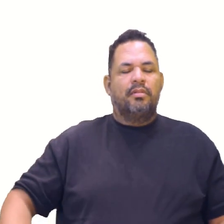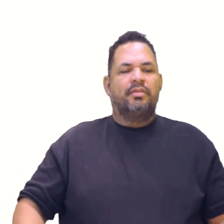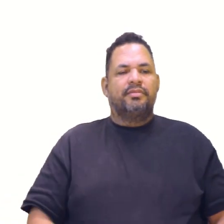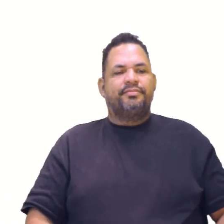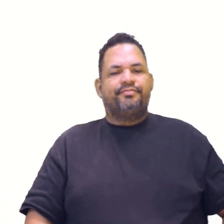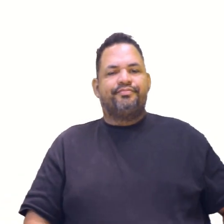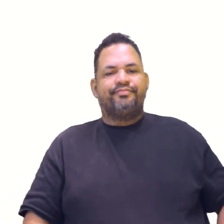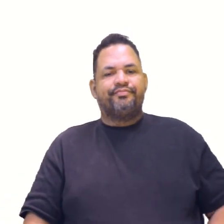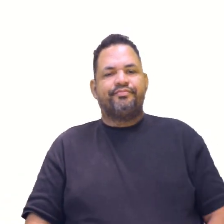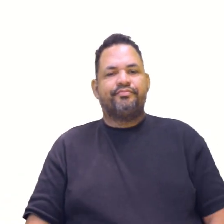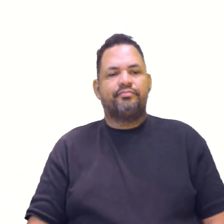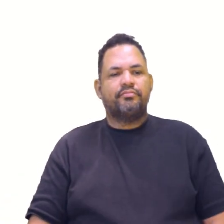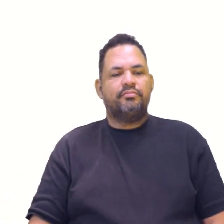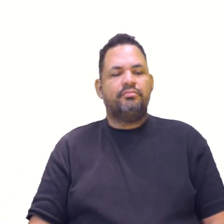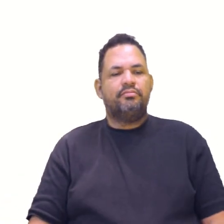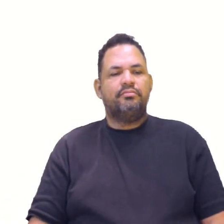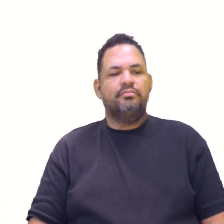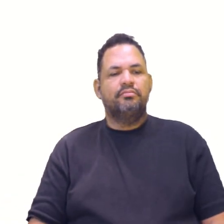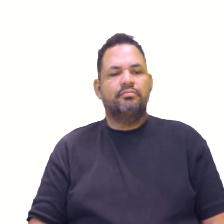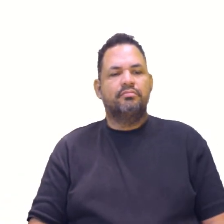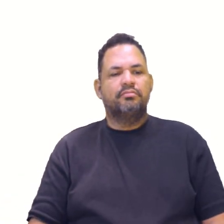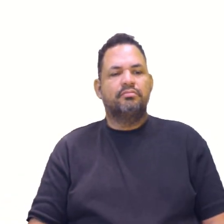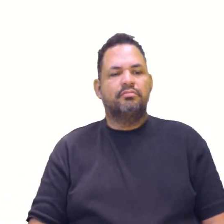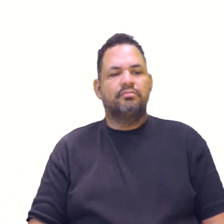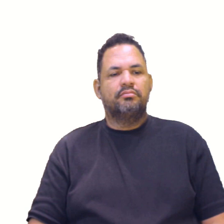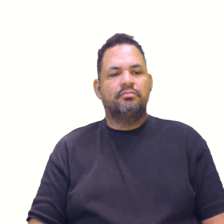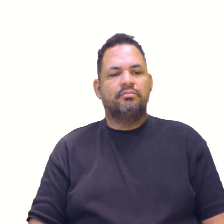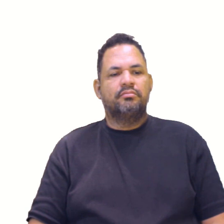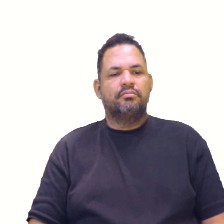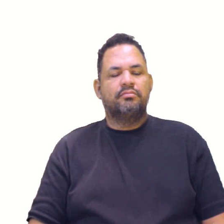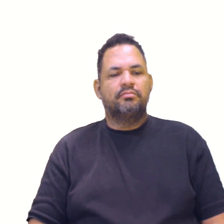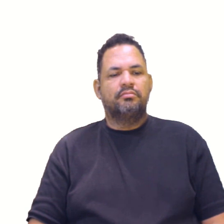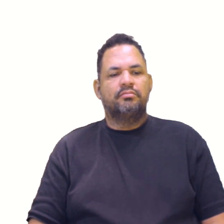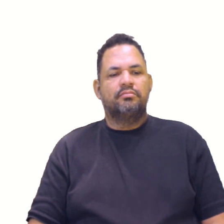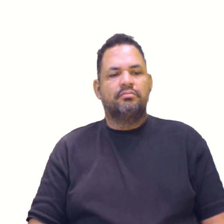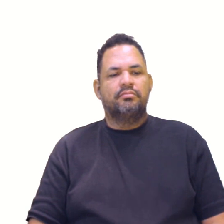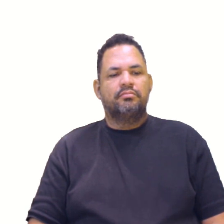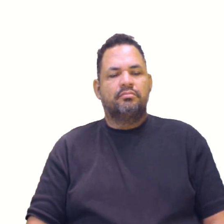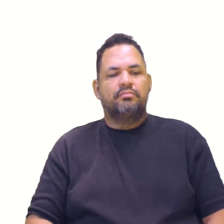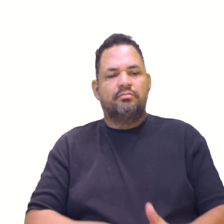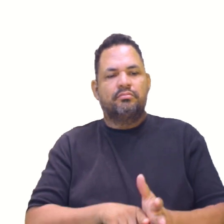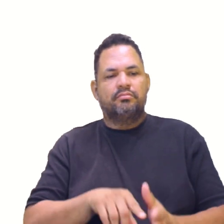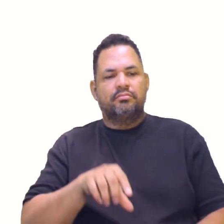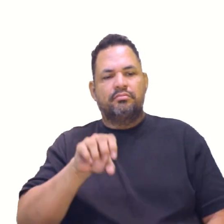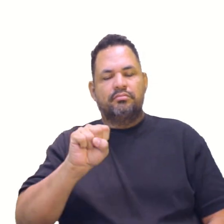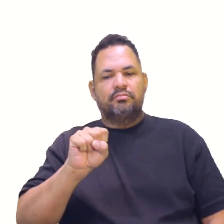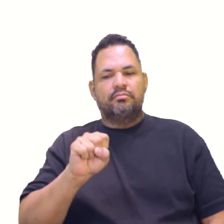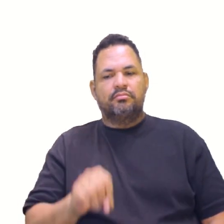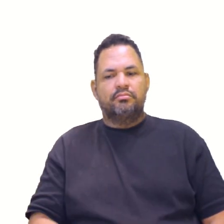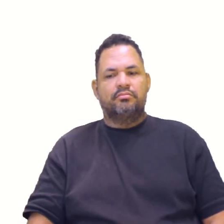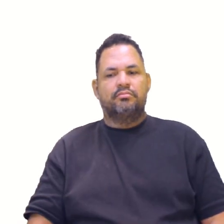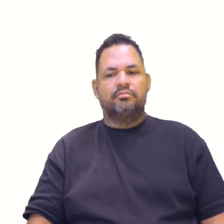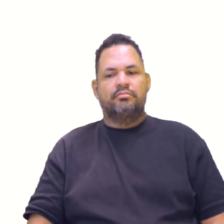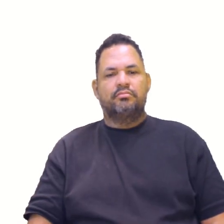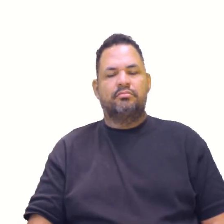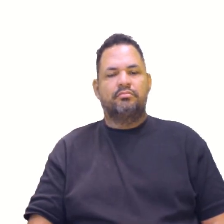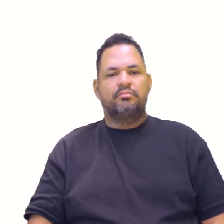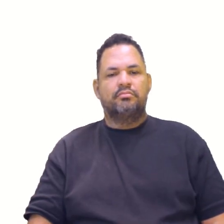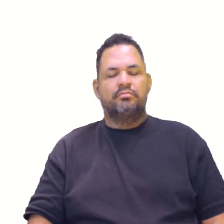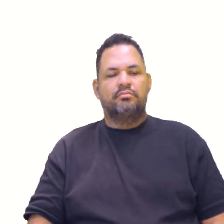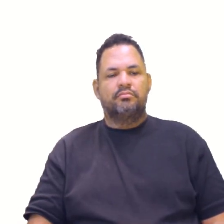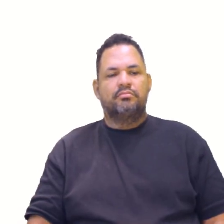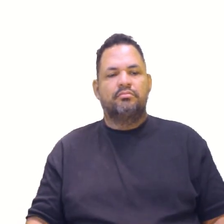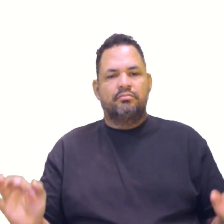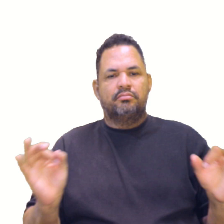Quem é o A? Quem é o B? Quem é o C? Menos 8. Esses são os nossos coeficientes, né? E